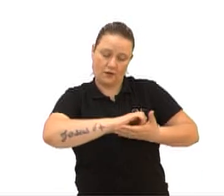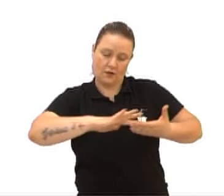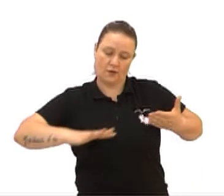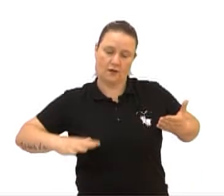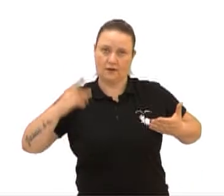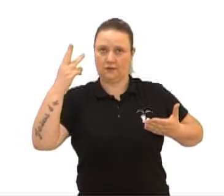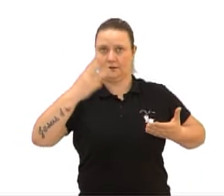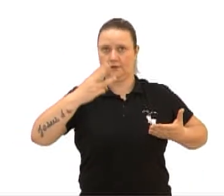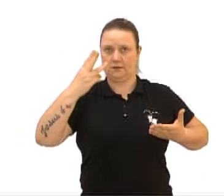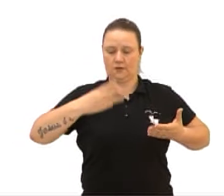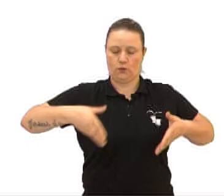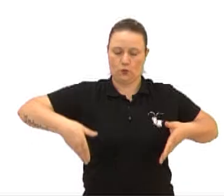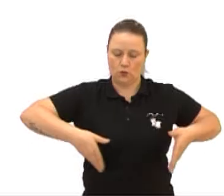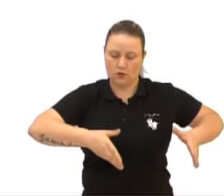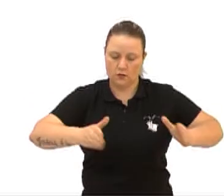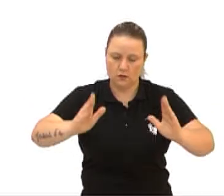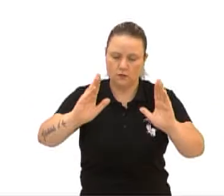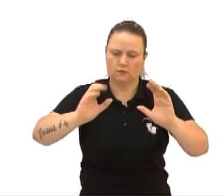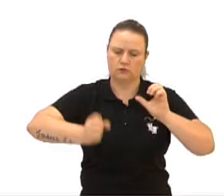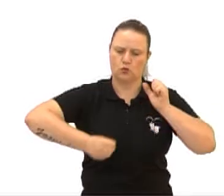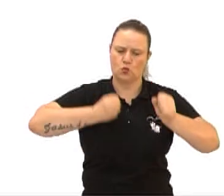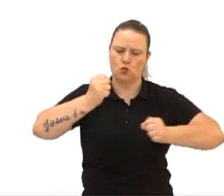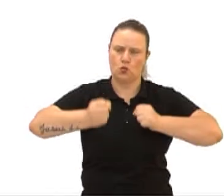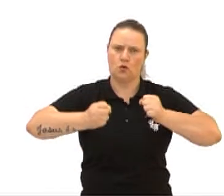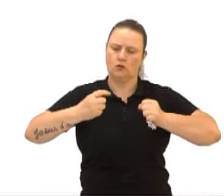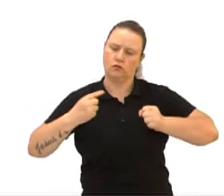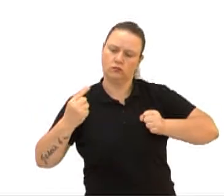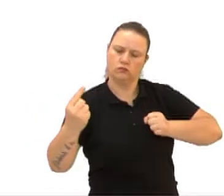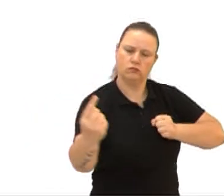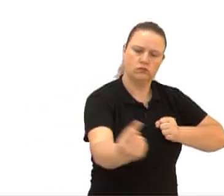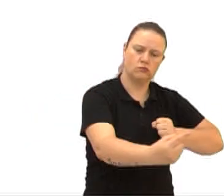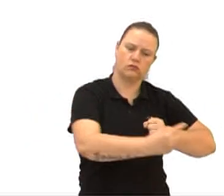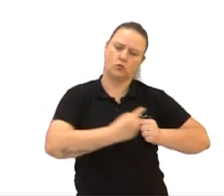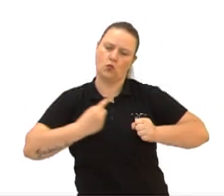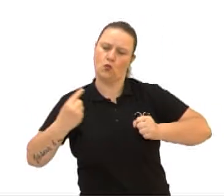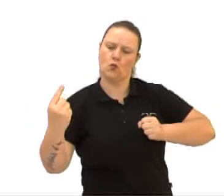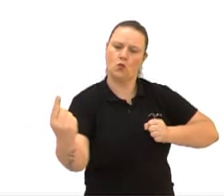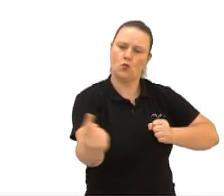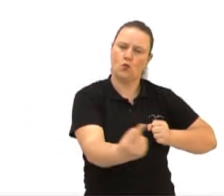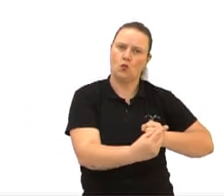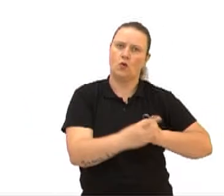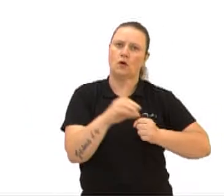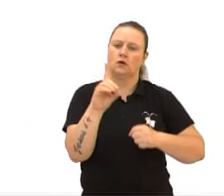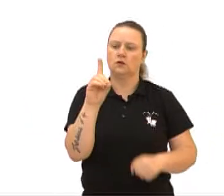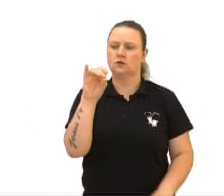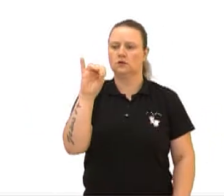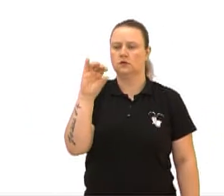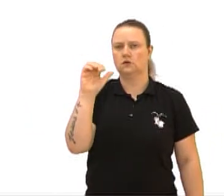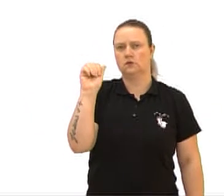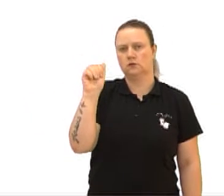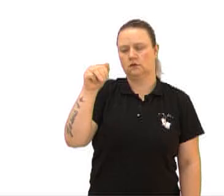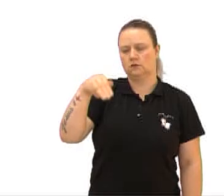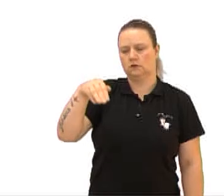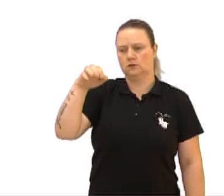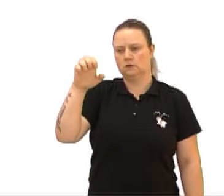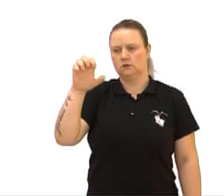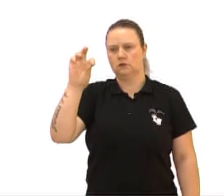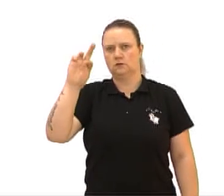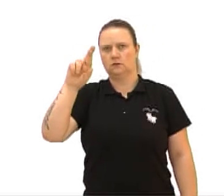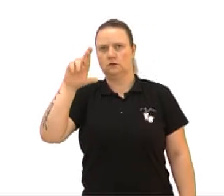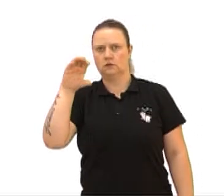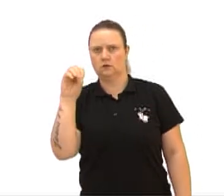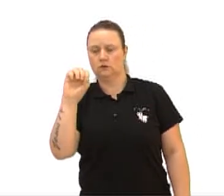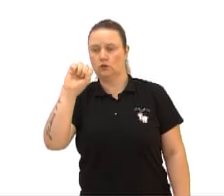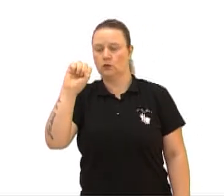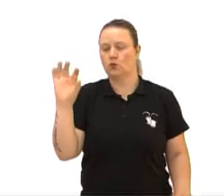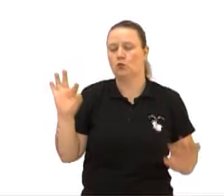pista de atletismo tem a forma circular e o seu diâmetro mede 80 metros. Um